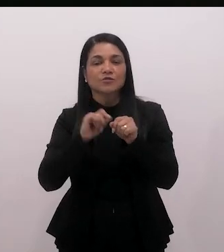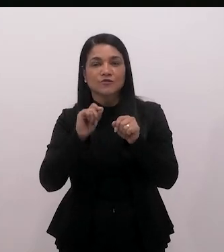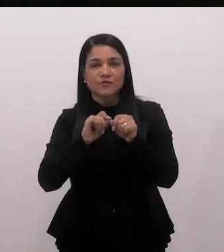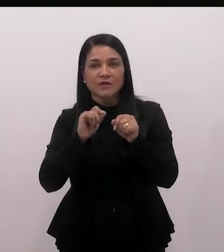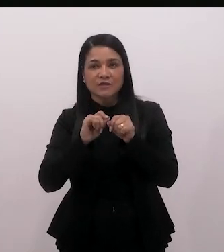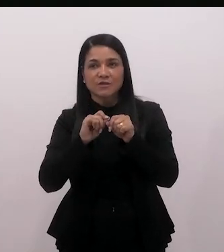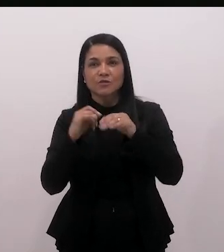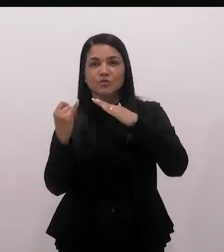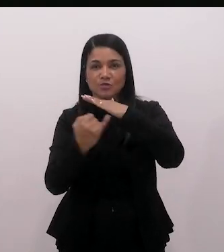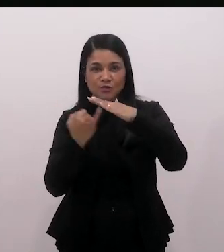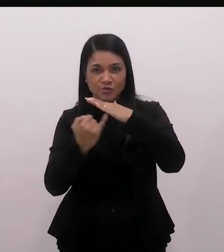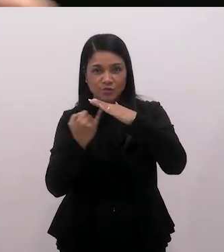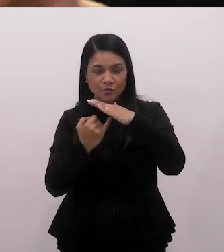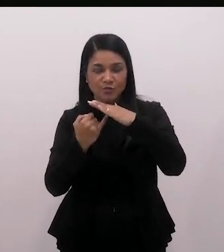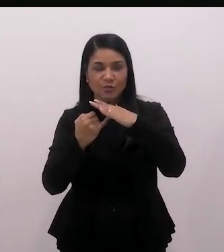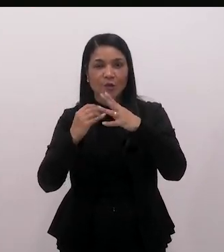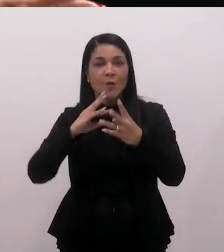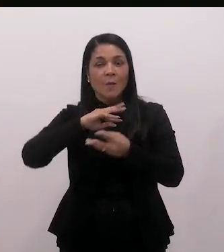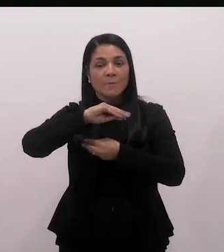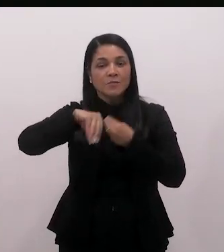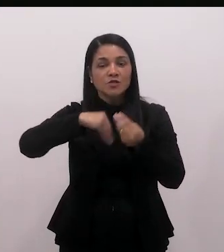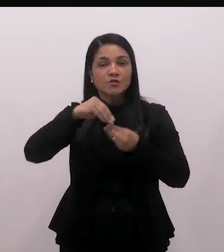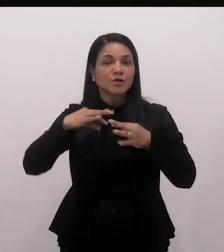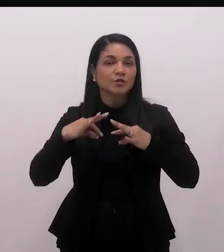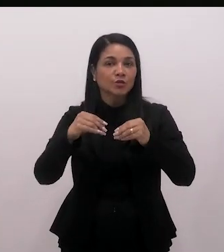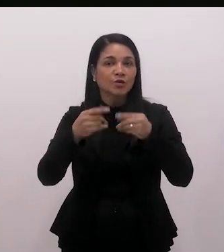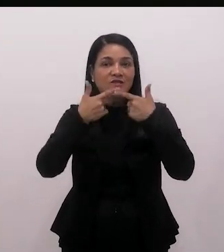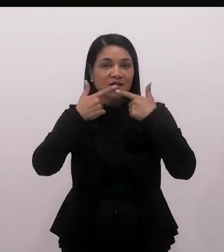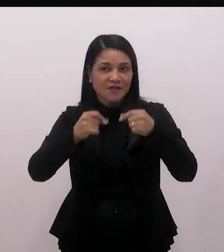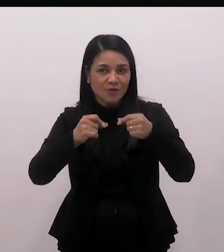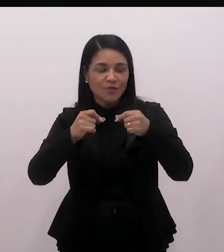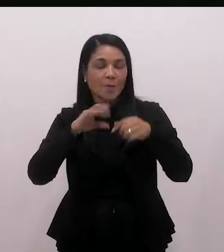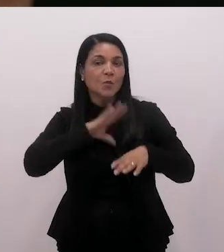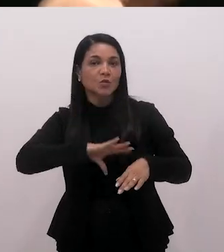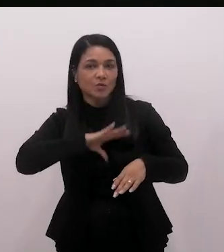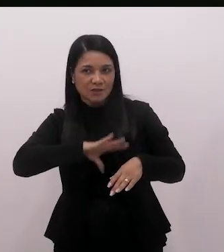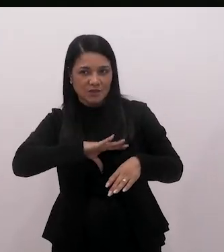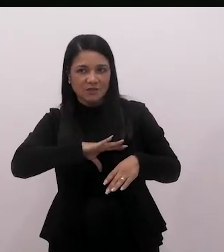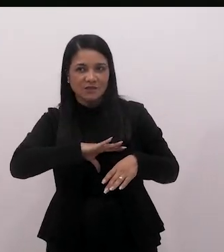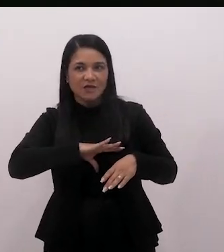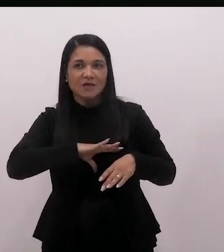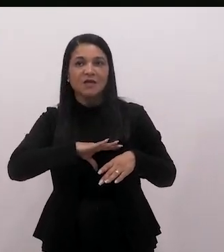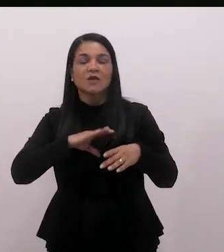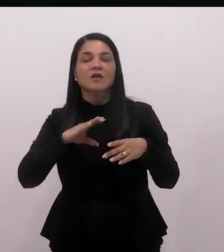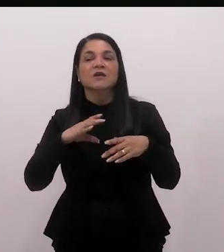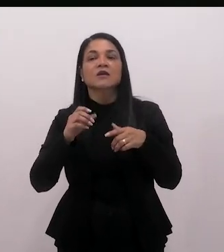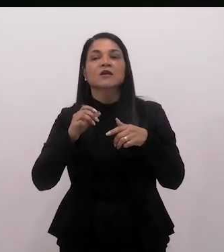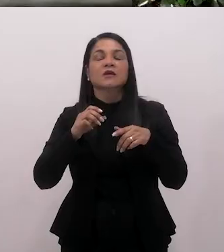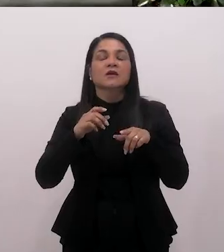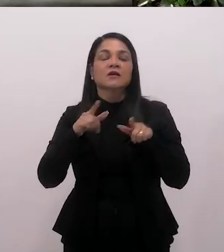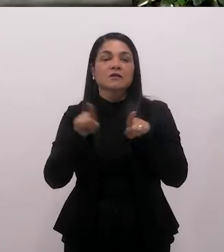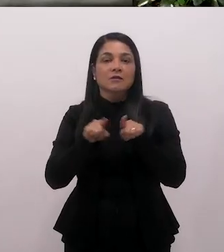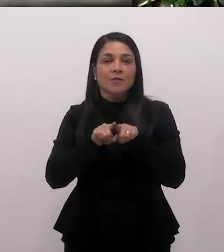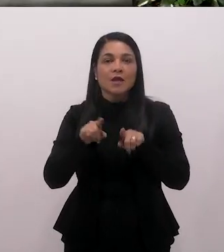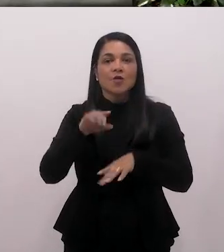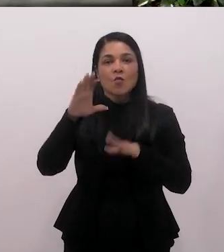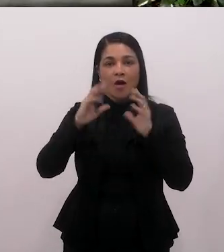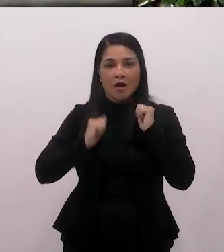nós gostamos de fazer no Arte Instituto, que é misturar todos os países da lusofonia. Então tem escritores da língua portuguesa, junto com